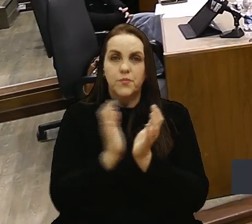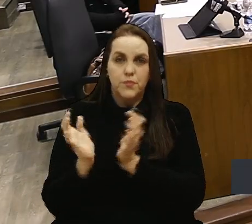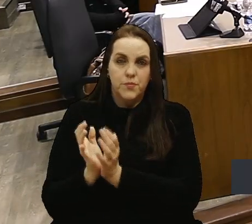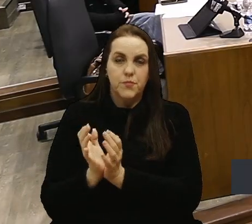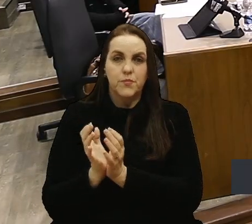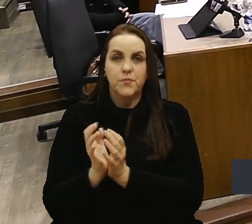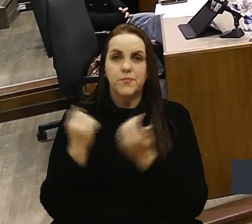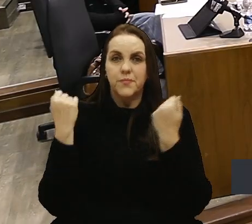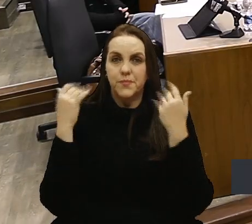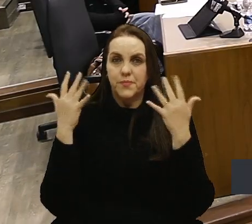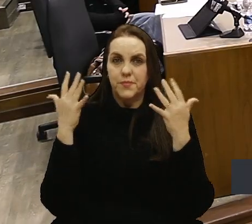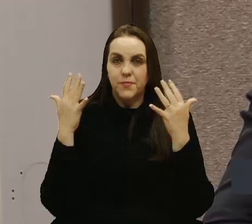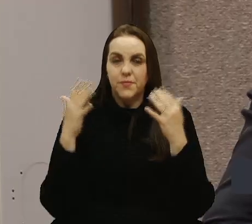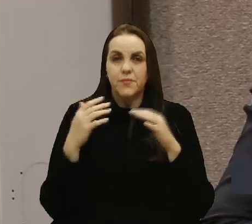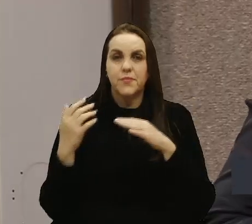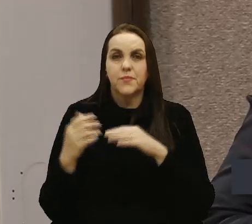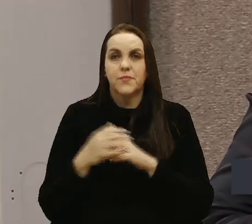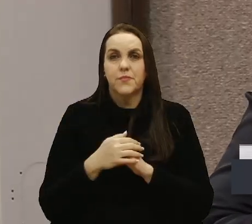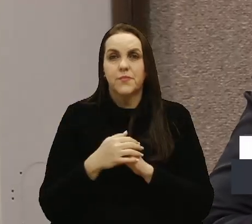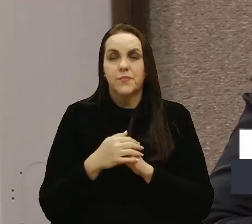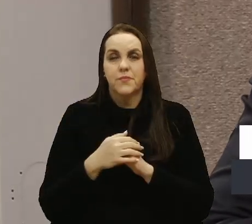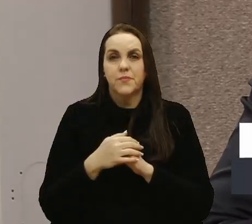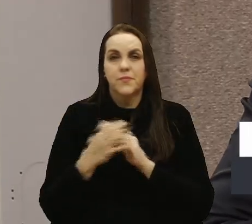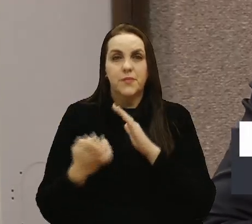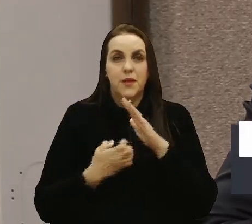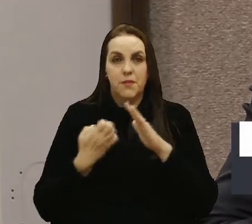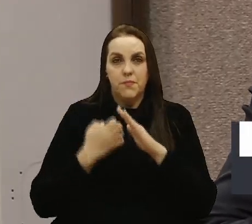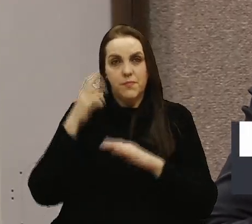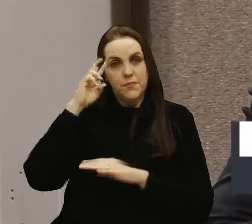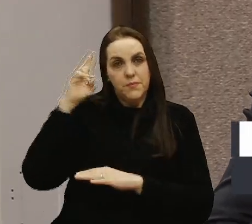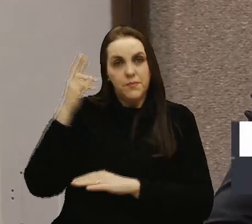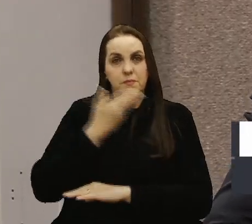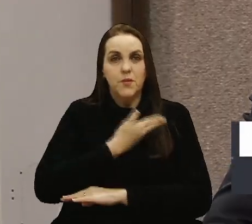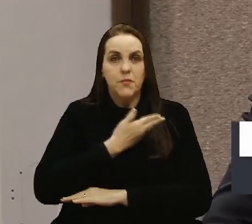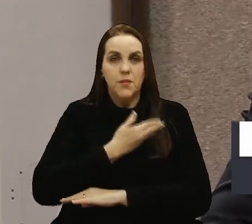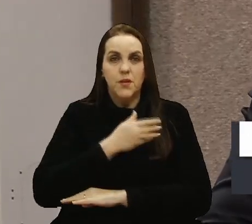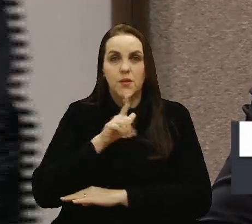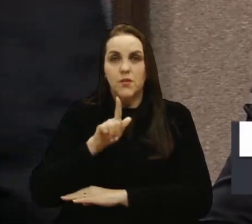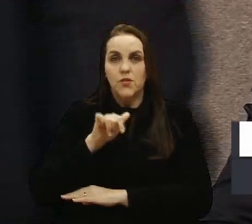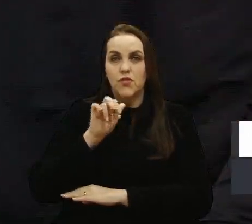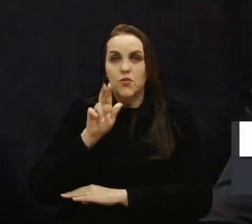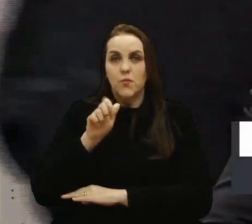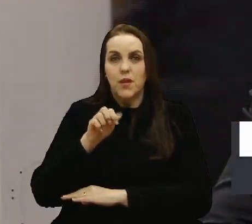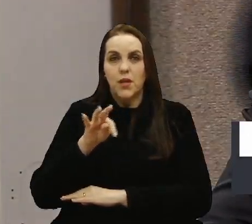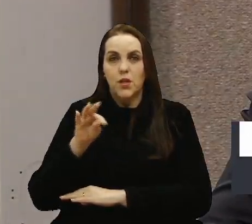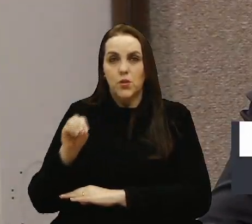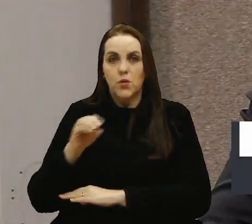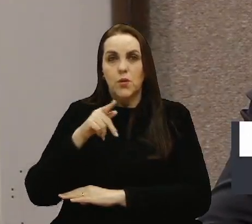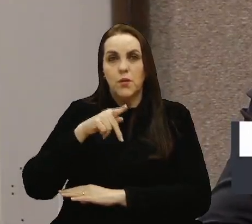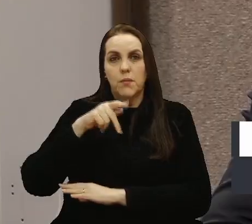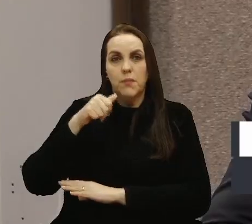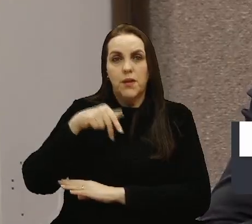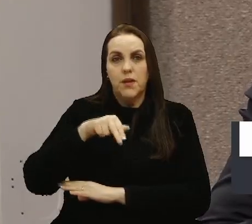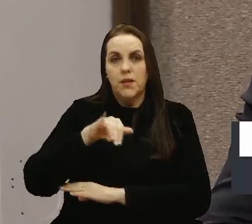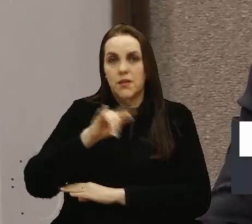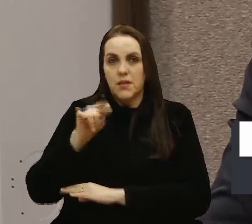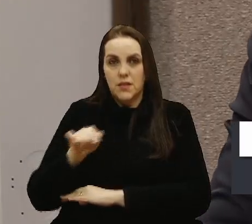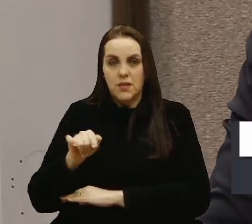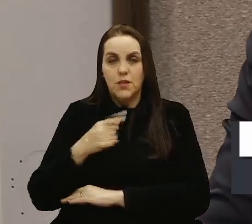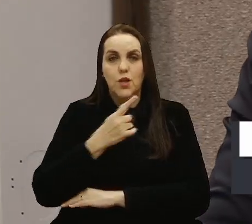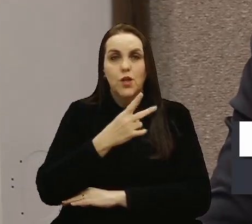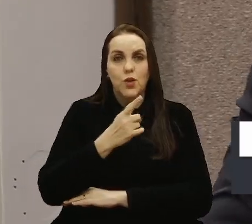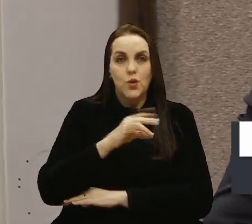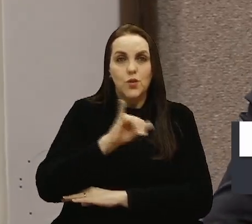congratulações vai para o empresário, amigo, senhor Gilberto Antônio Panis, que no último dia 12 de junho,